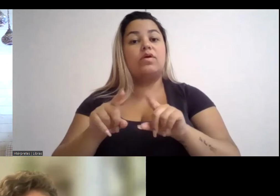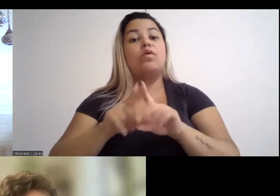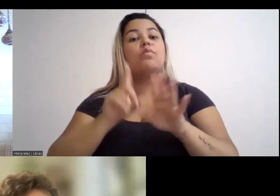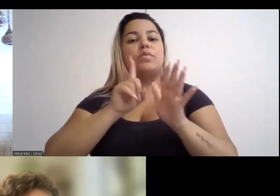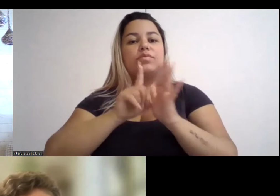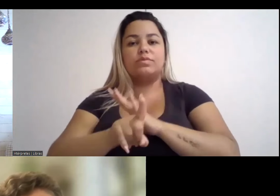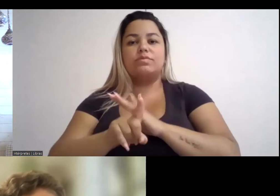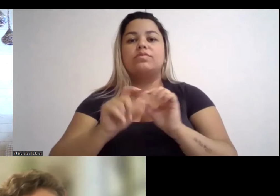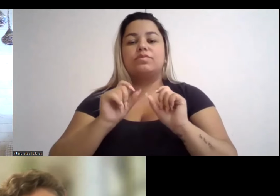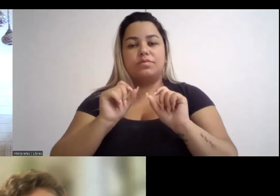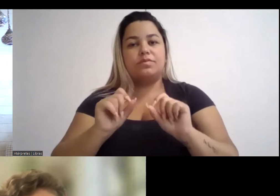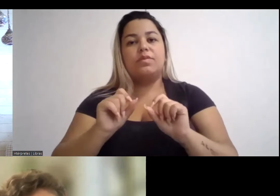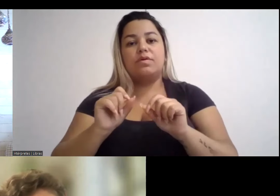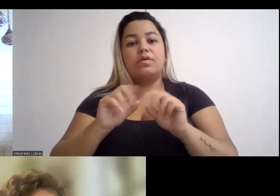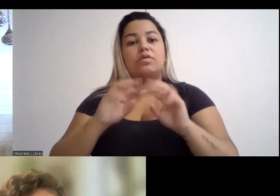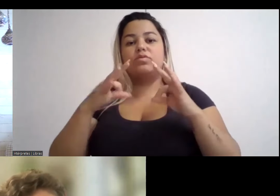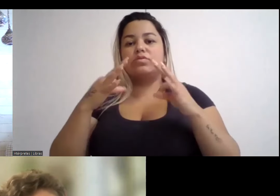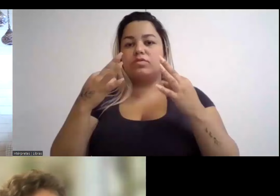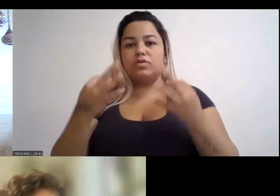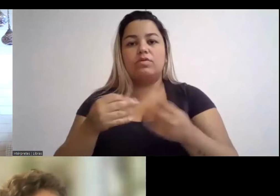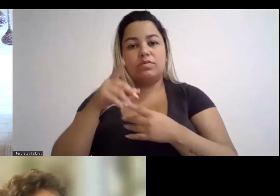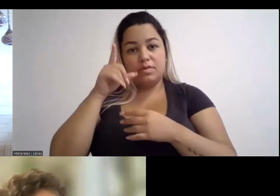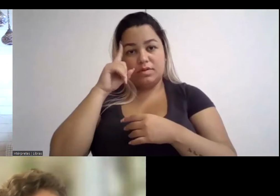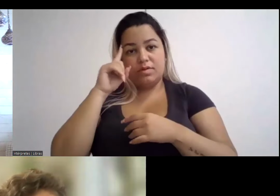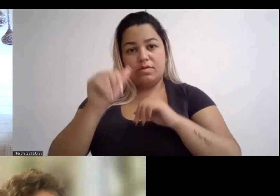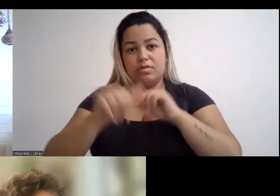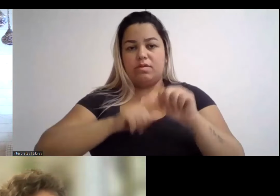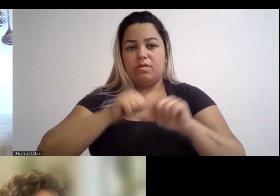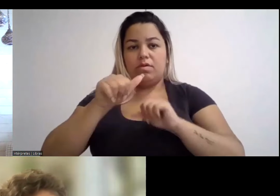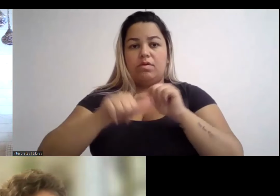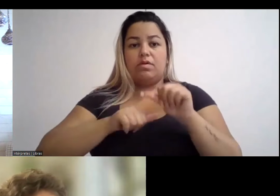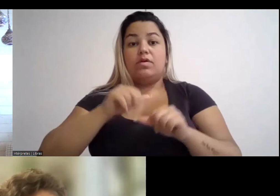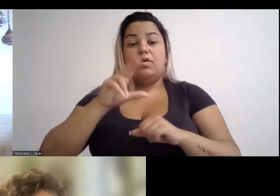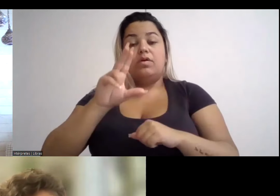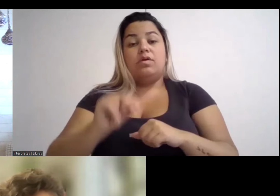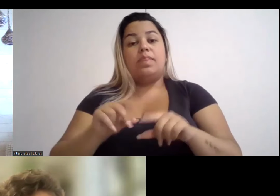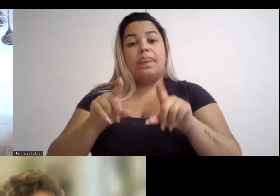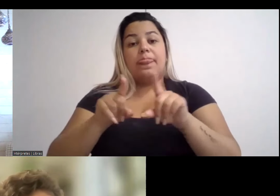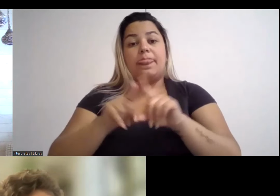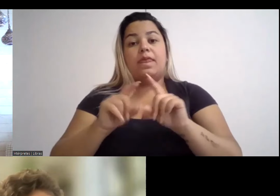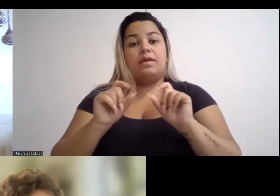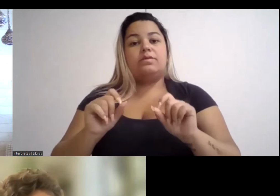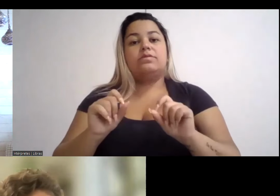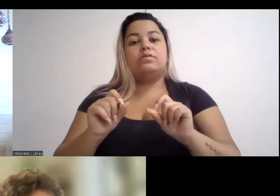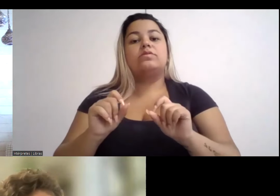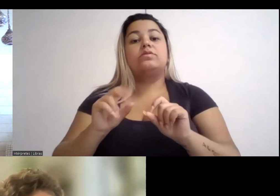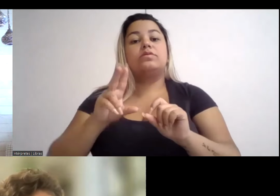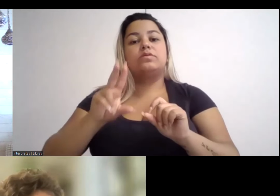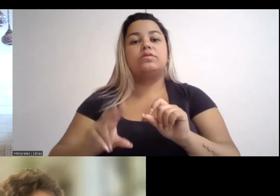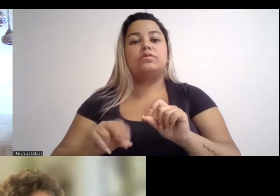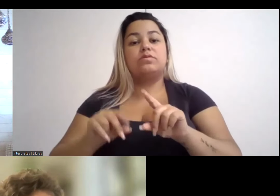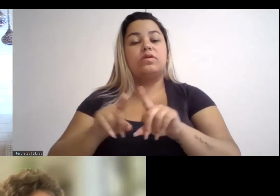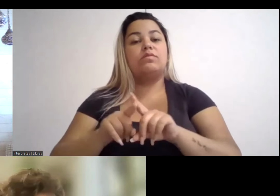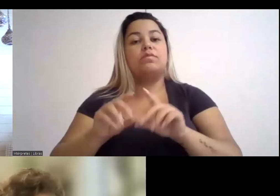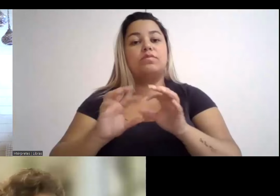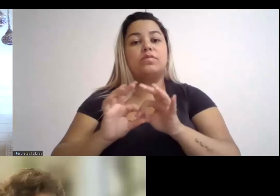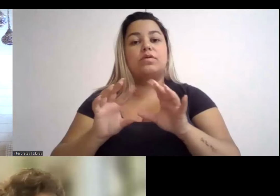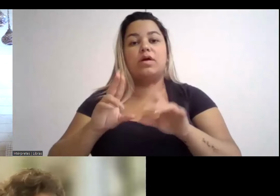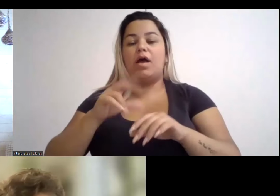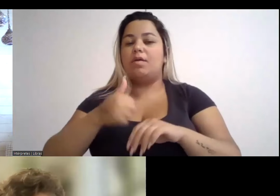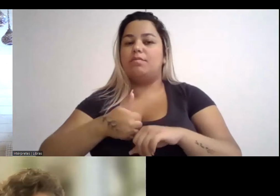tem que fazer a todo momento. Se a inovação não é para a emancipação e for para a dependência, é melhor